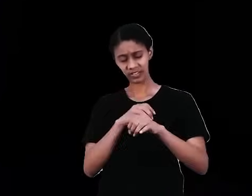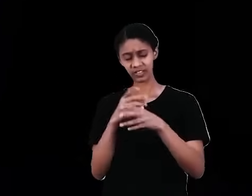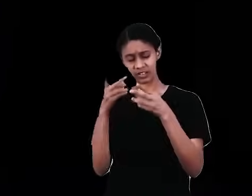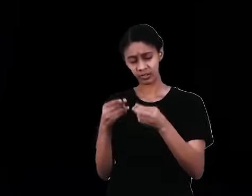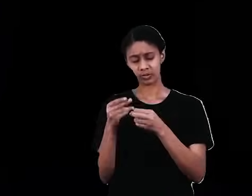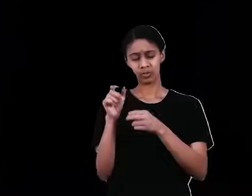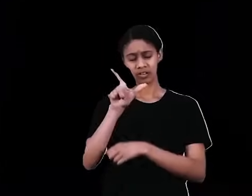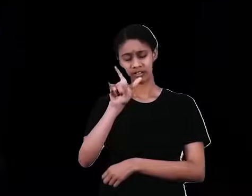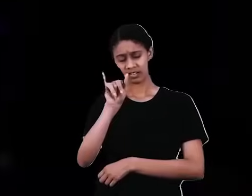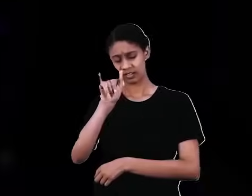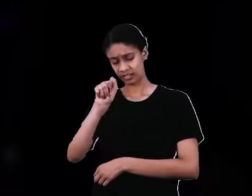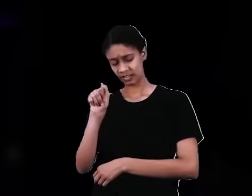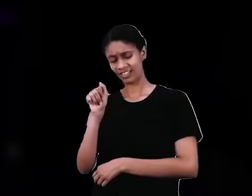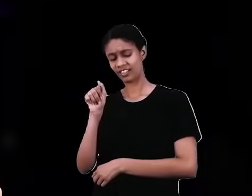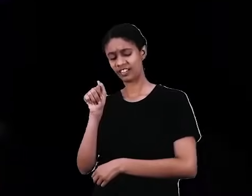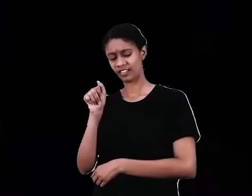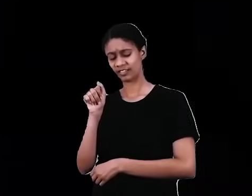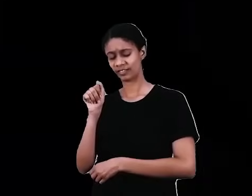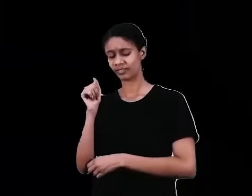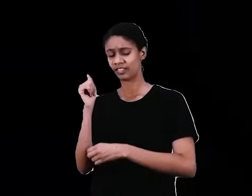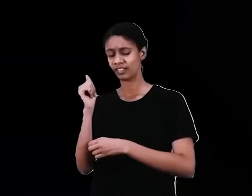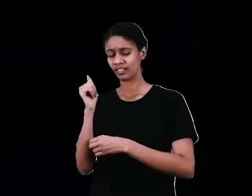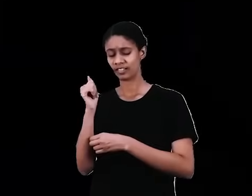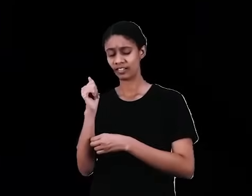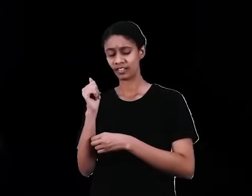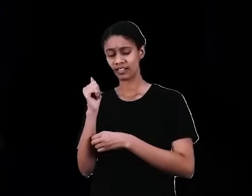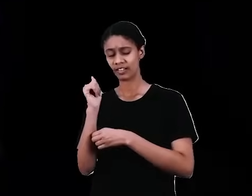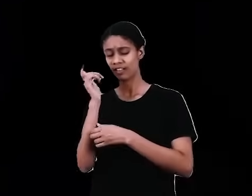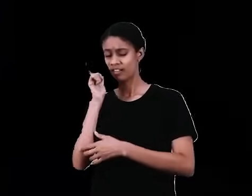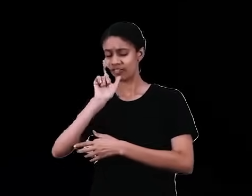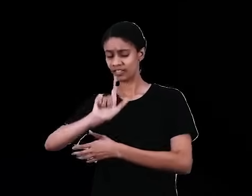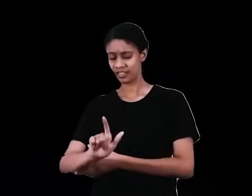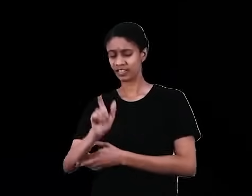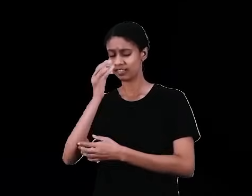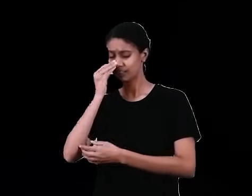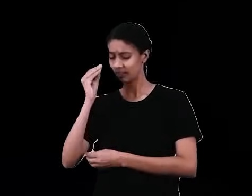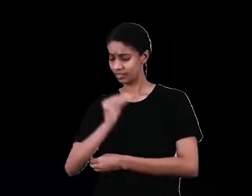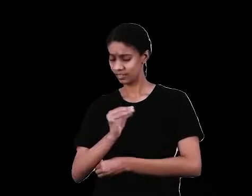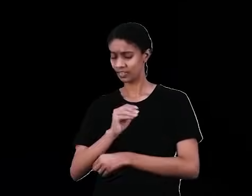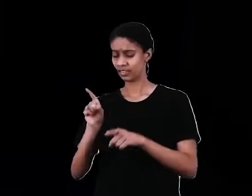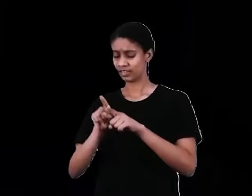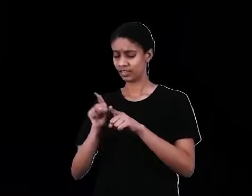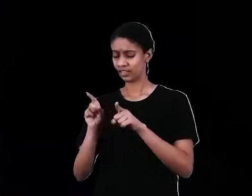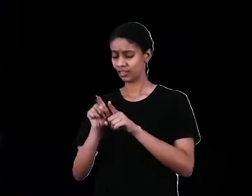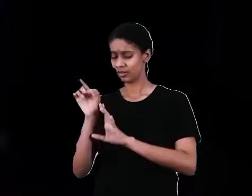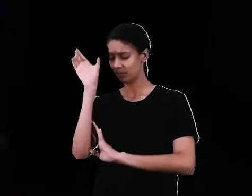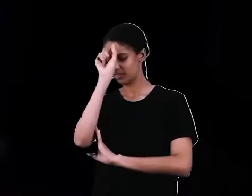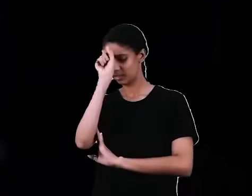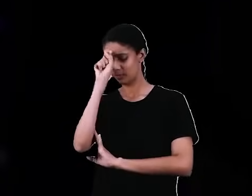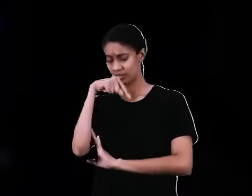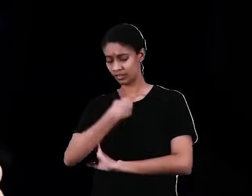uma rejeição, um abandono. Obrigada, Senhor, porque o Senhor nos ensinou com as filhas de Zelofeade a